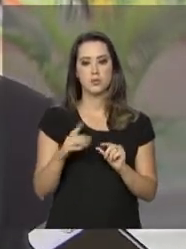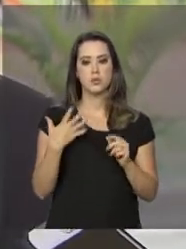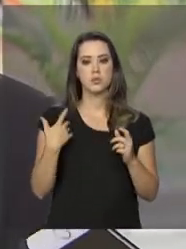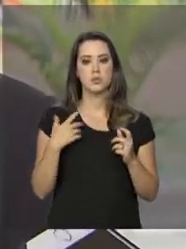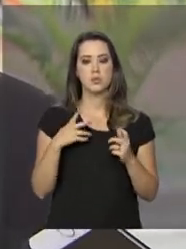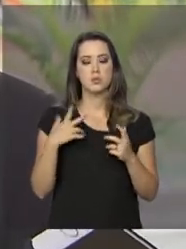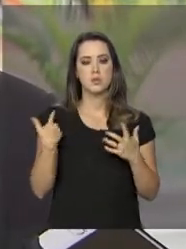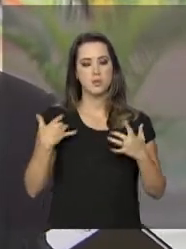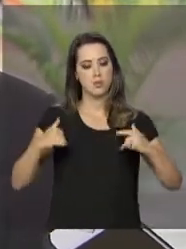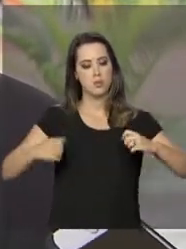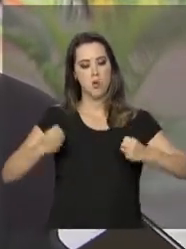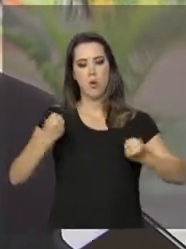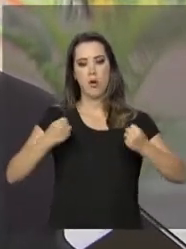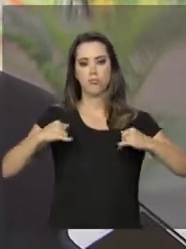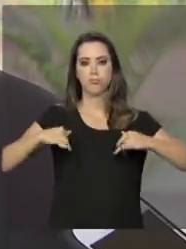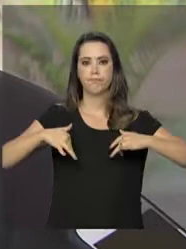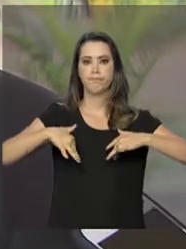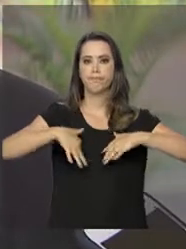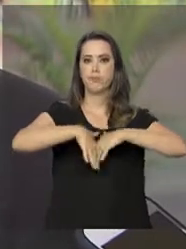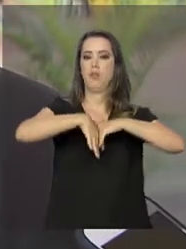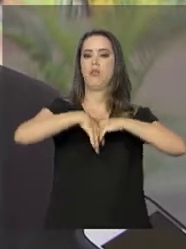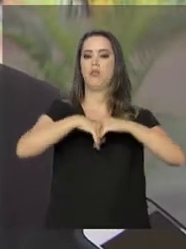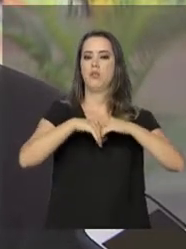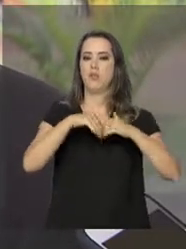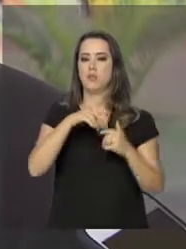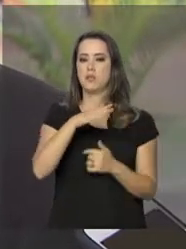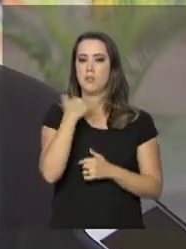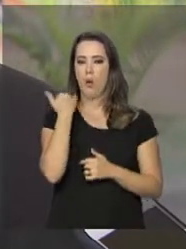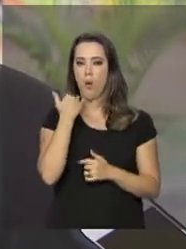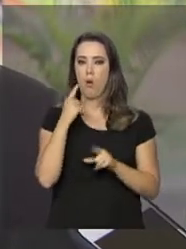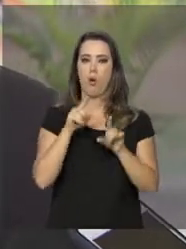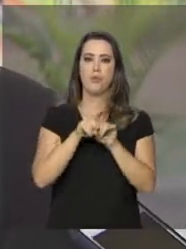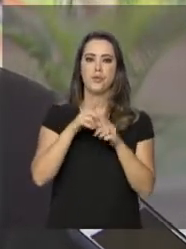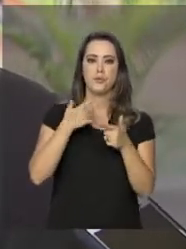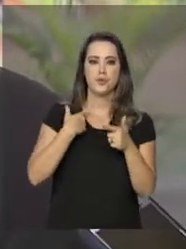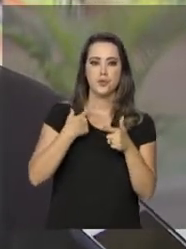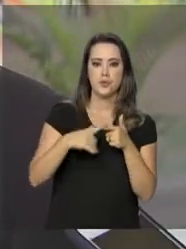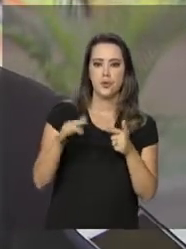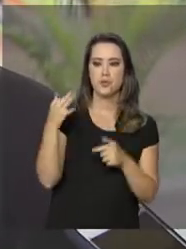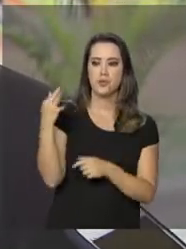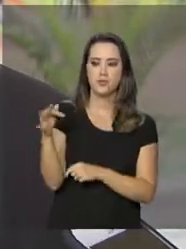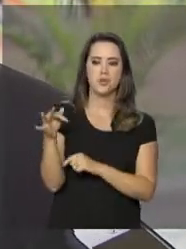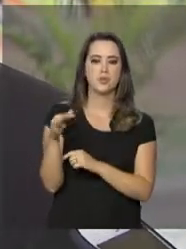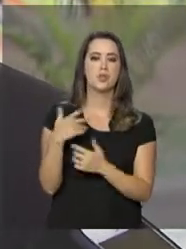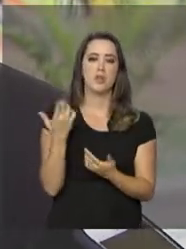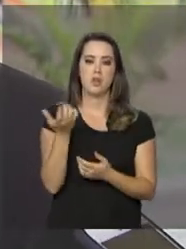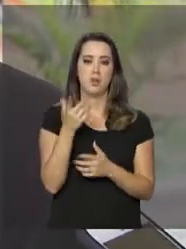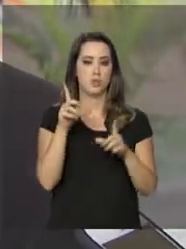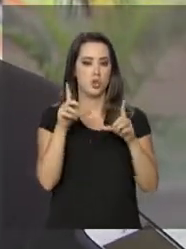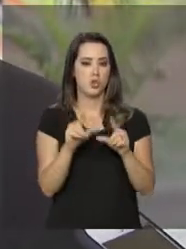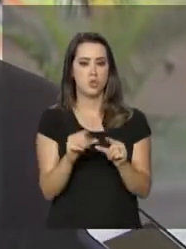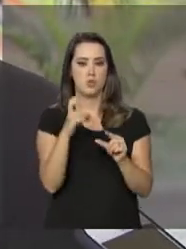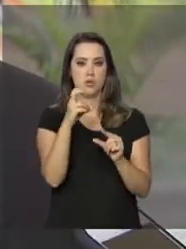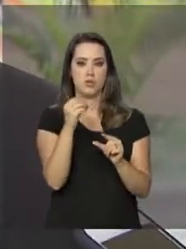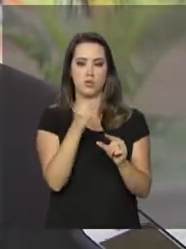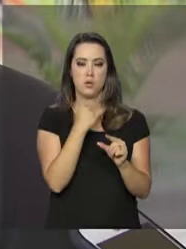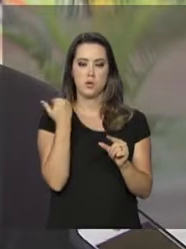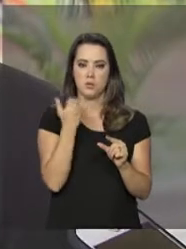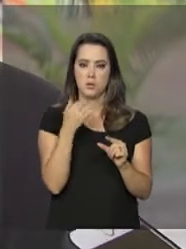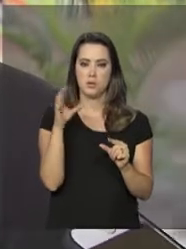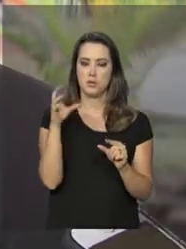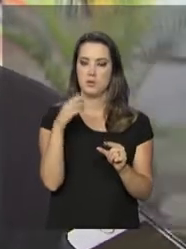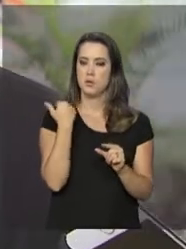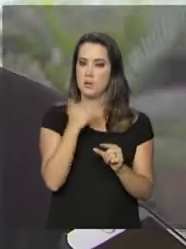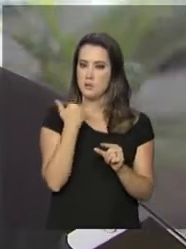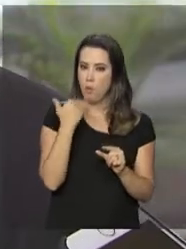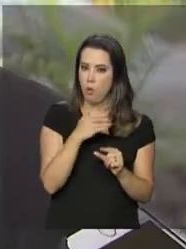e consequentemente as lesões e as mortes nós desejamos reduzir em 50% as mortes no trânsito nos próximos anos